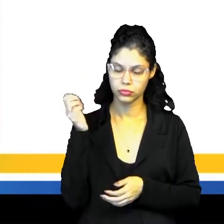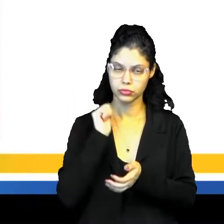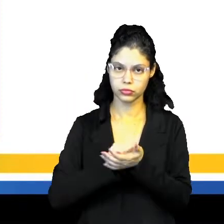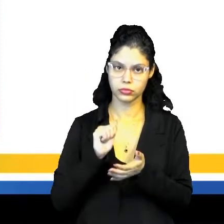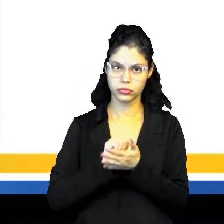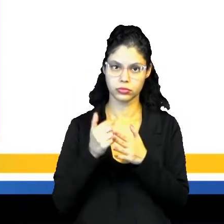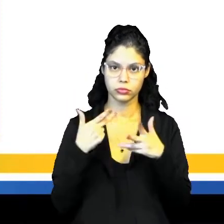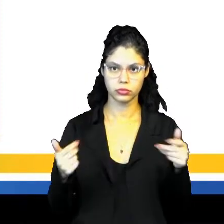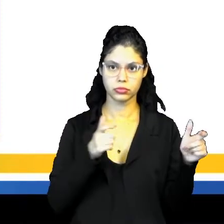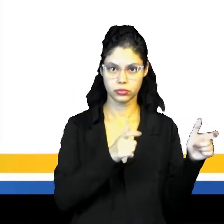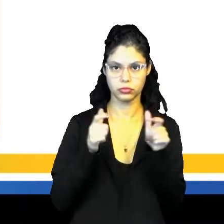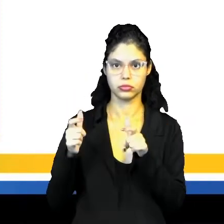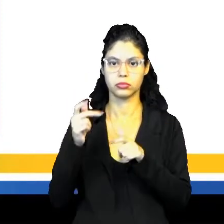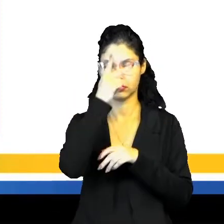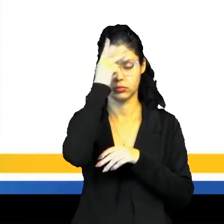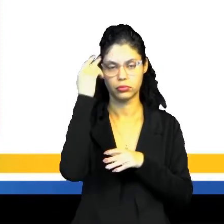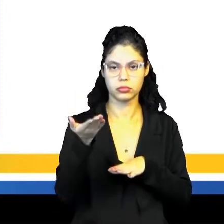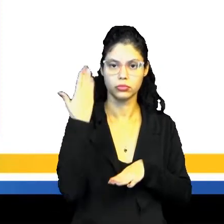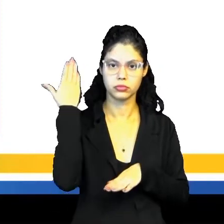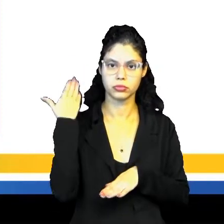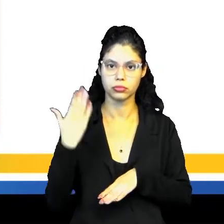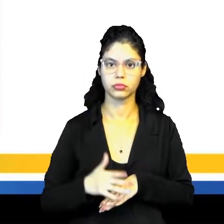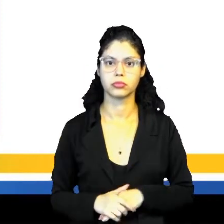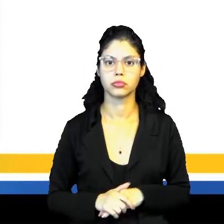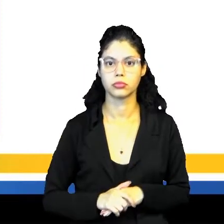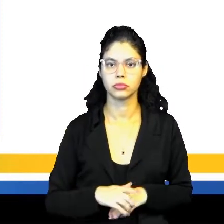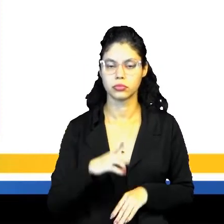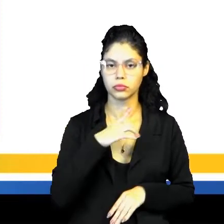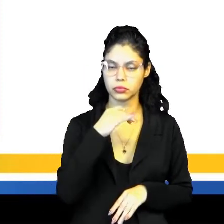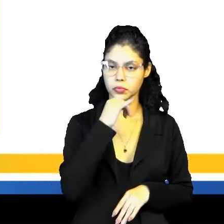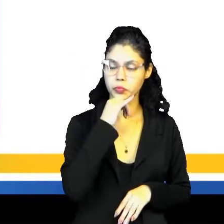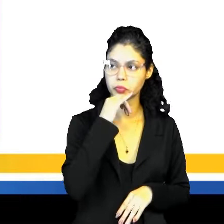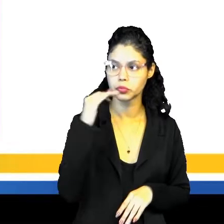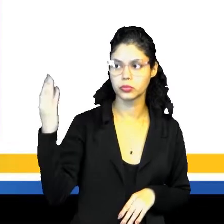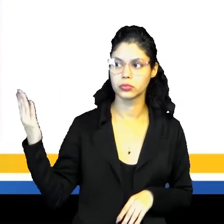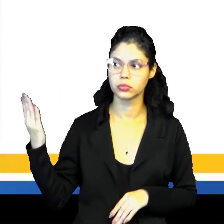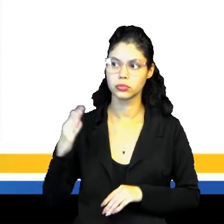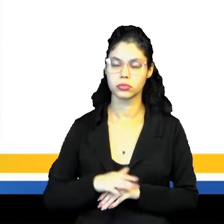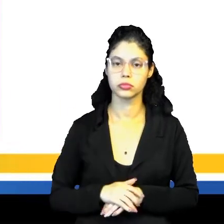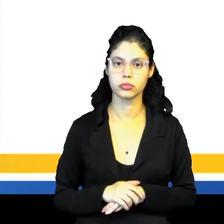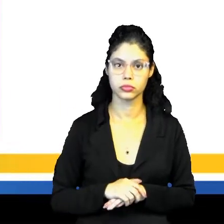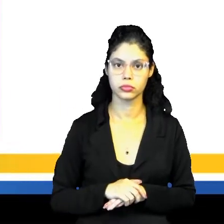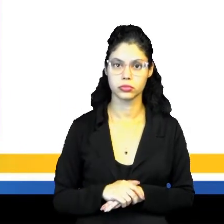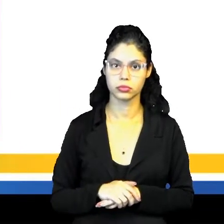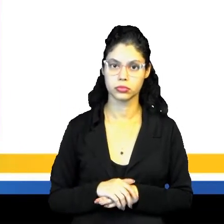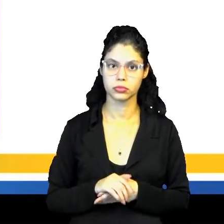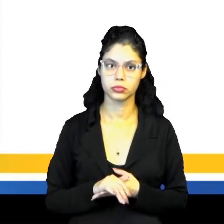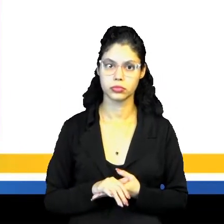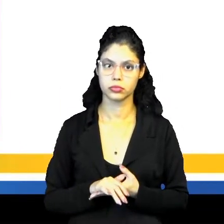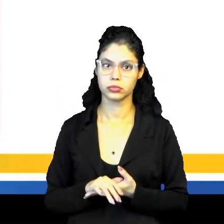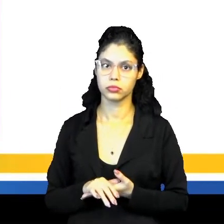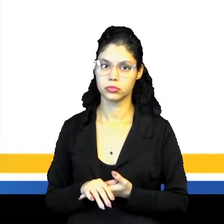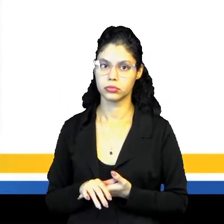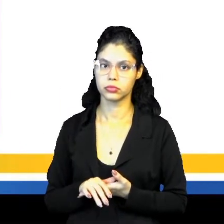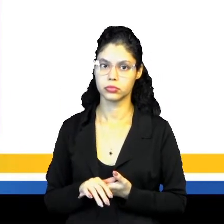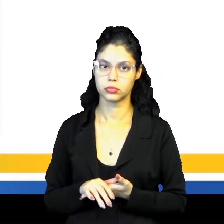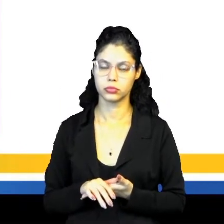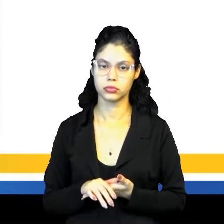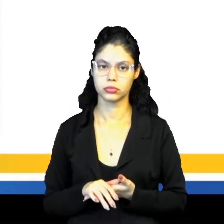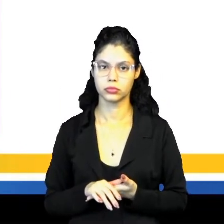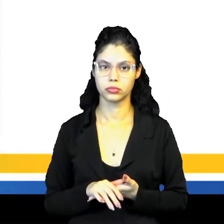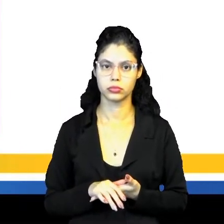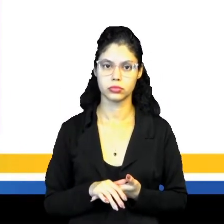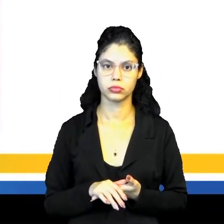descreva objeto, lugar e pessoas no passado. Aí tem um exemplo aqui, né? Antes estudava espanhol, ou seja,